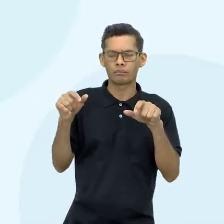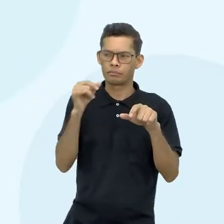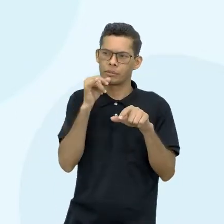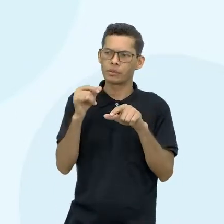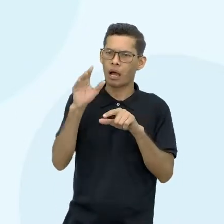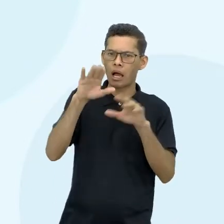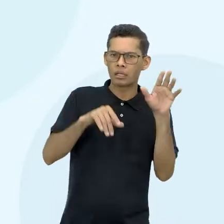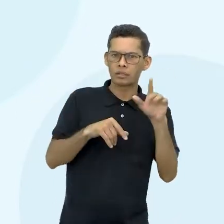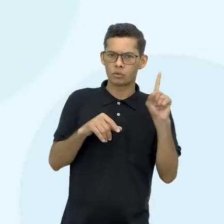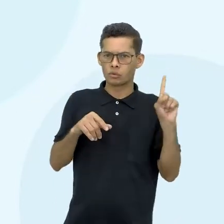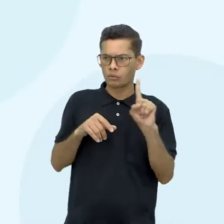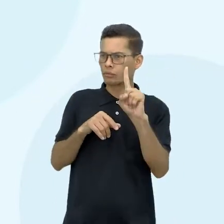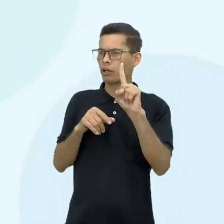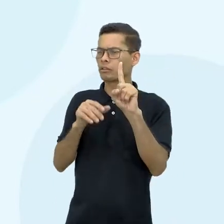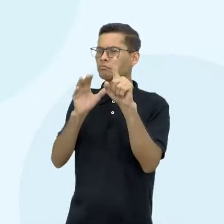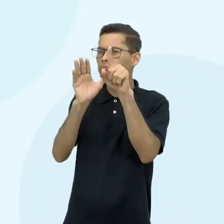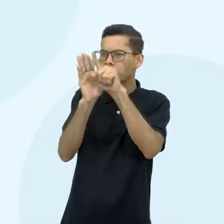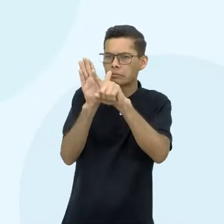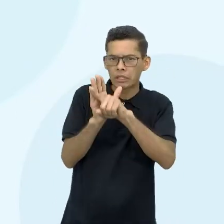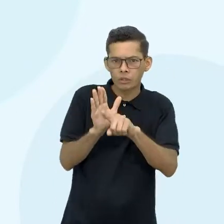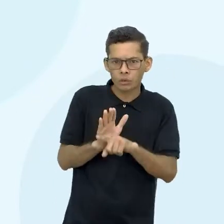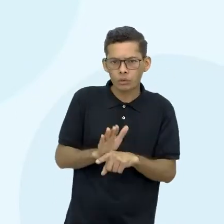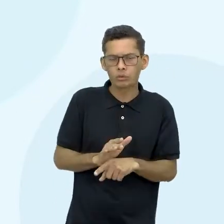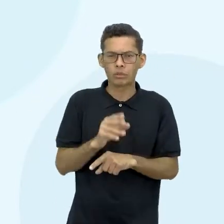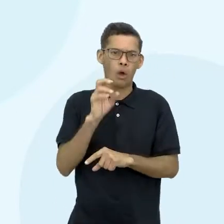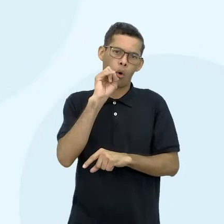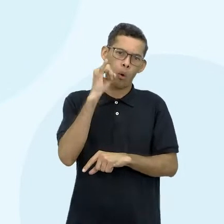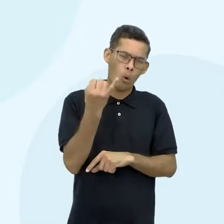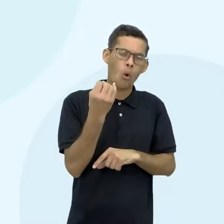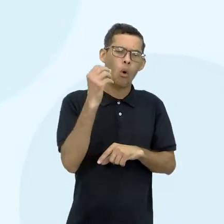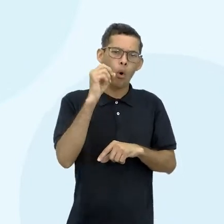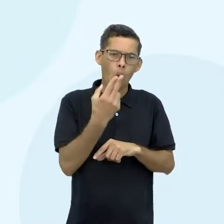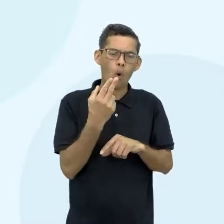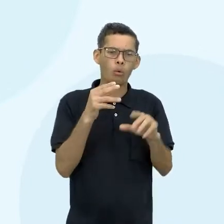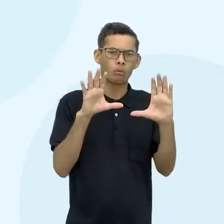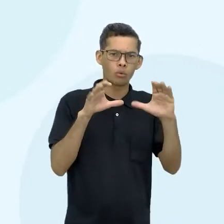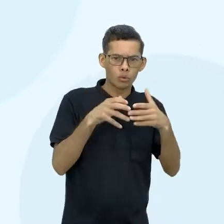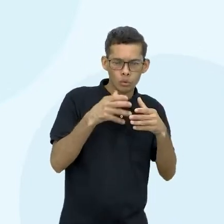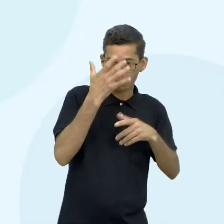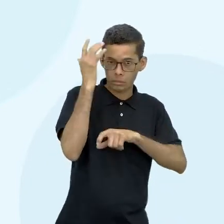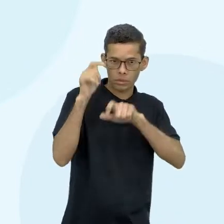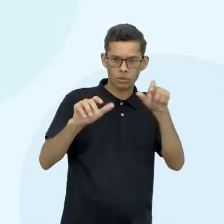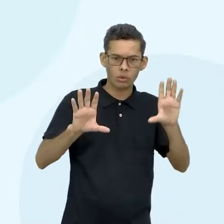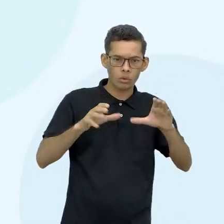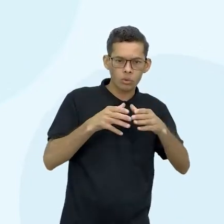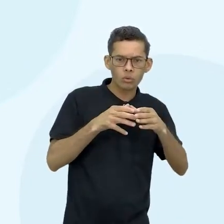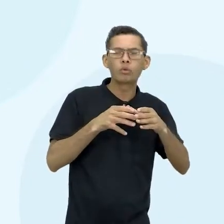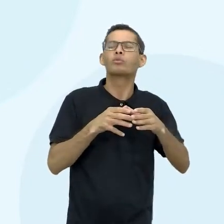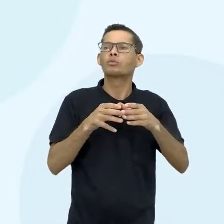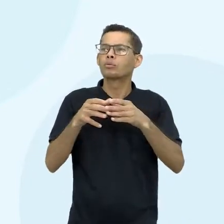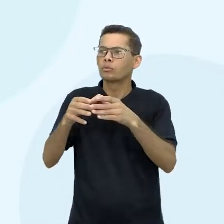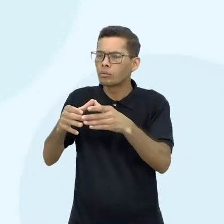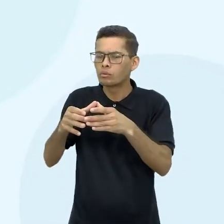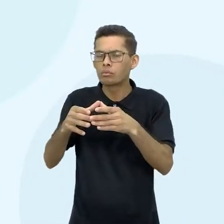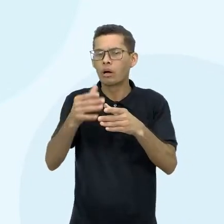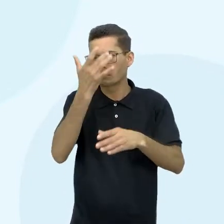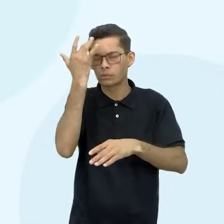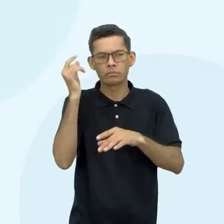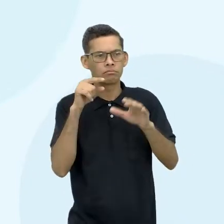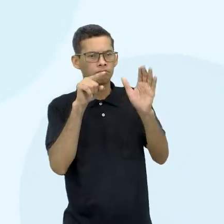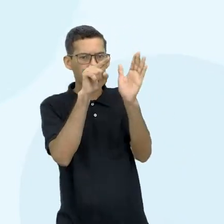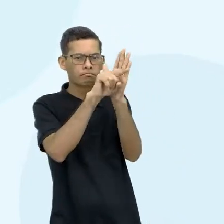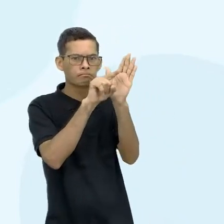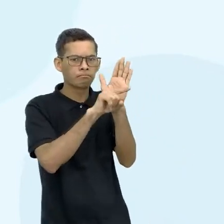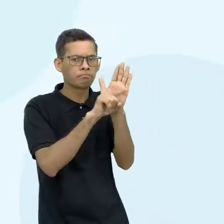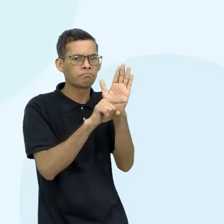né? Mas às vezes um conjunto de pessoas é convidado para participar de ideias